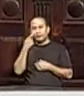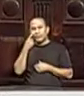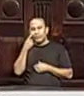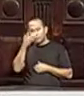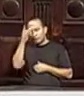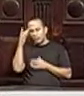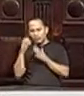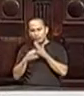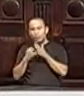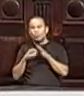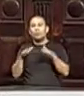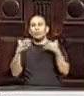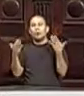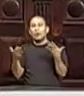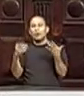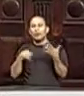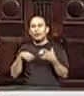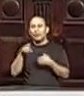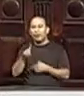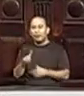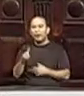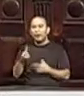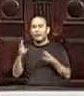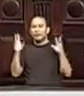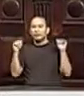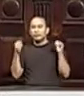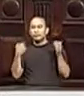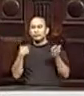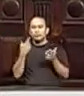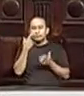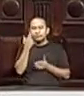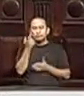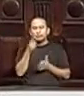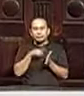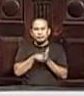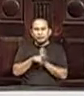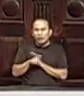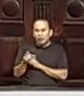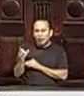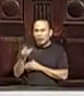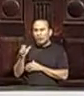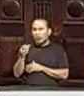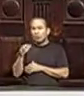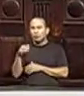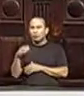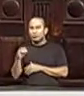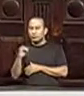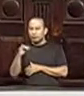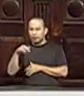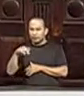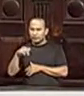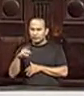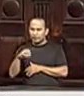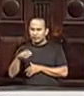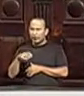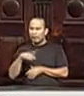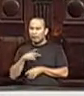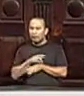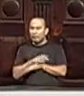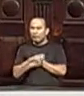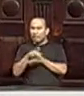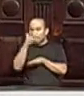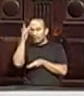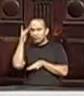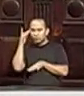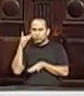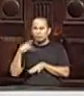Executivo qual será a questão da avaliação do aumento do bilhete único intermunicipal, que tanta gente impacta